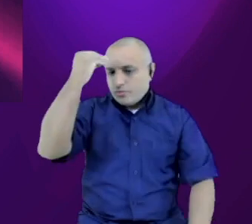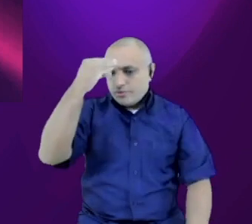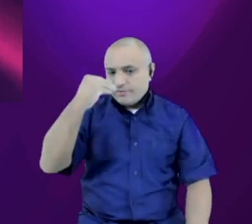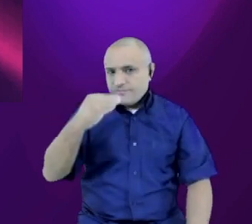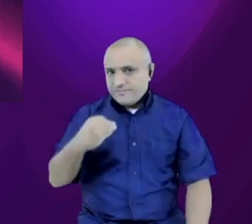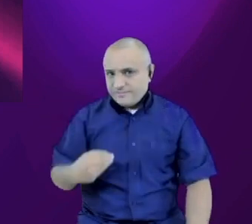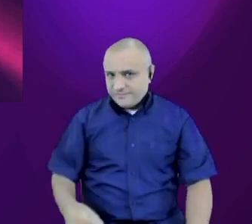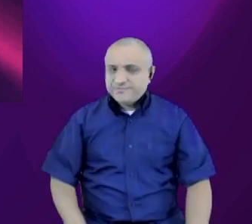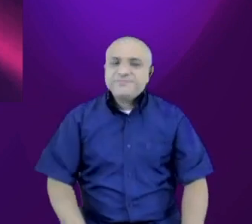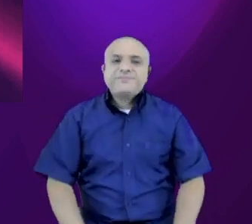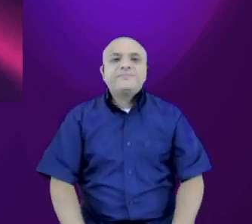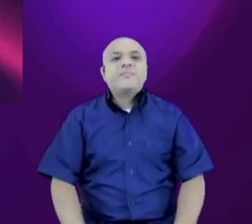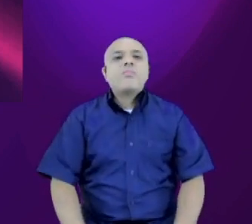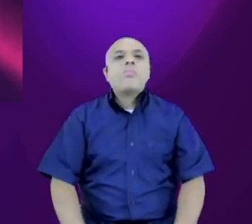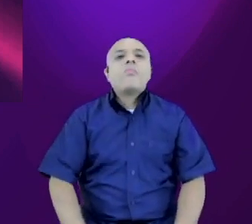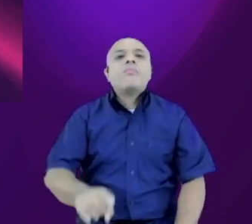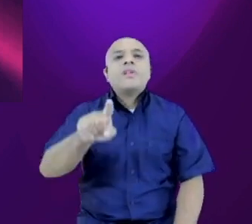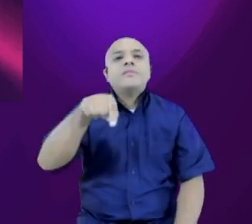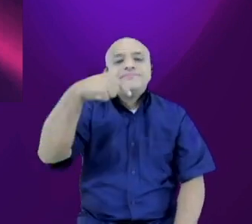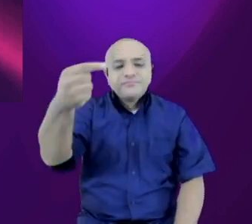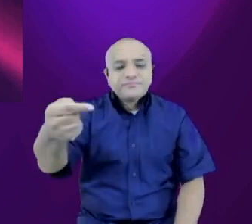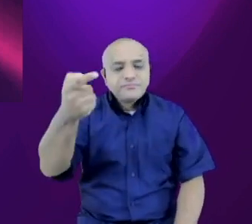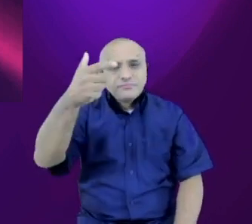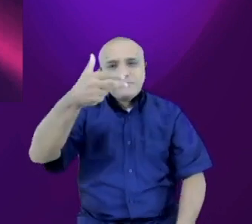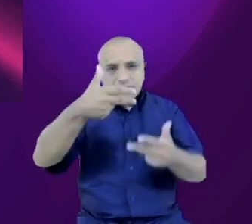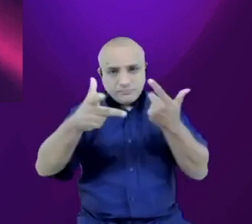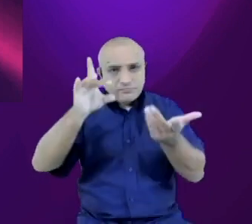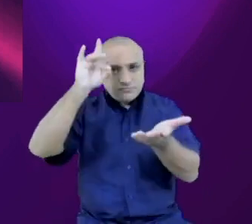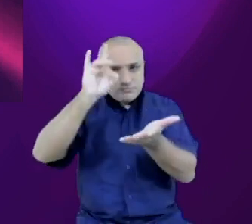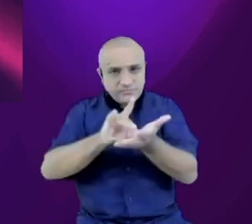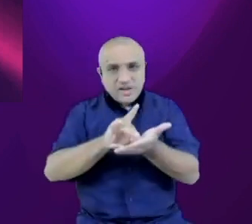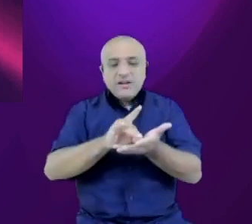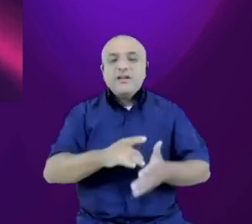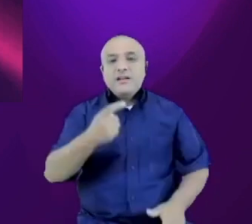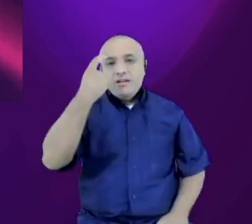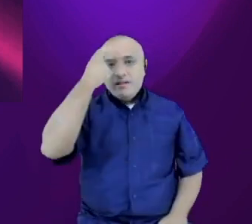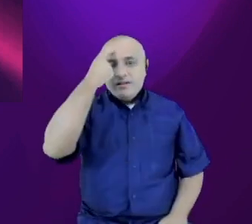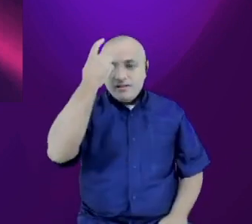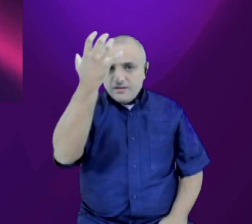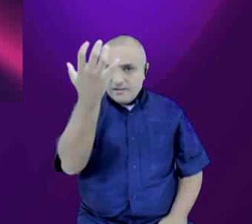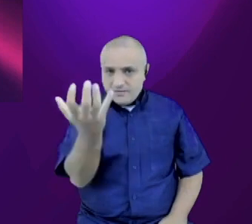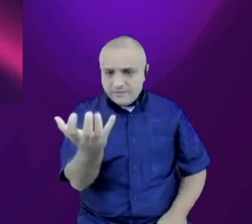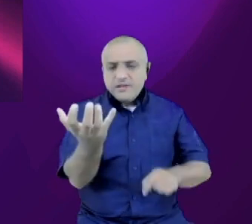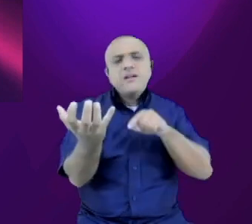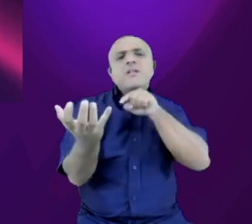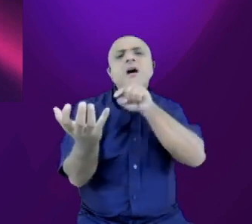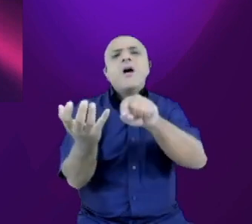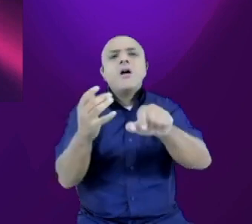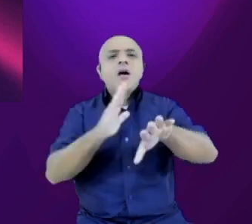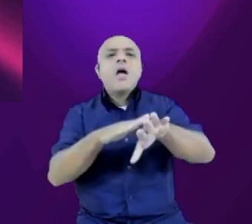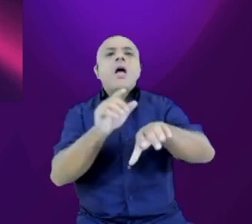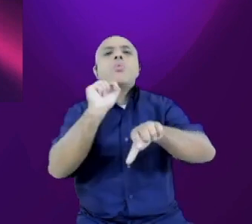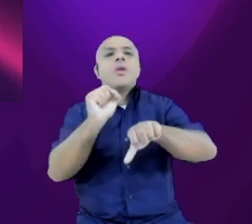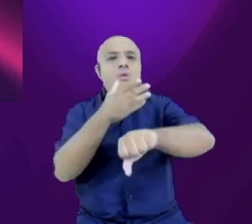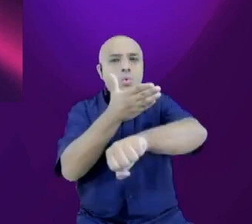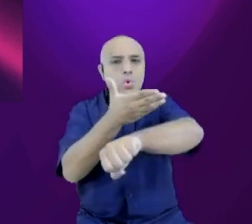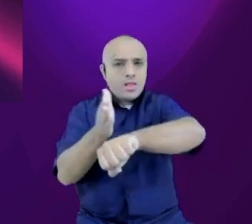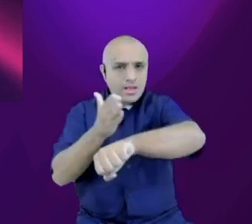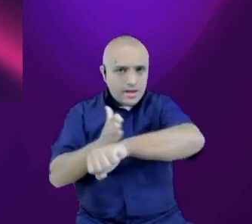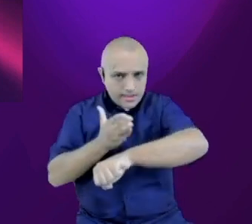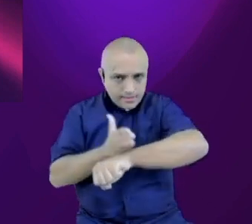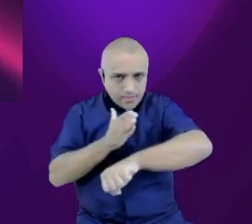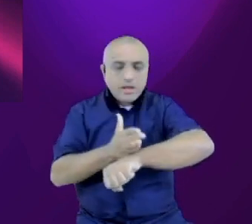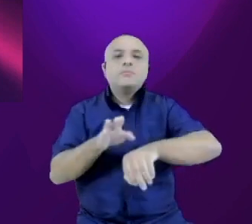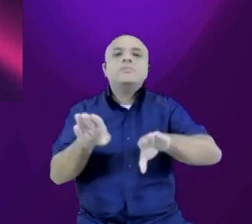outra aplicação real da inteligência artificial é no treinamento e também